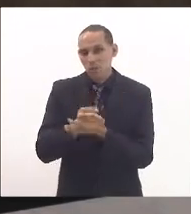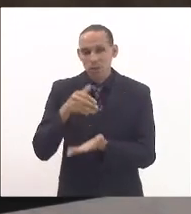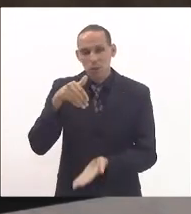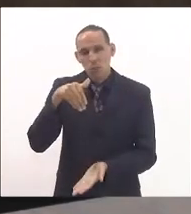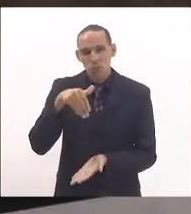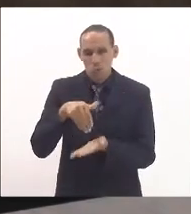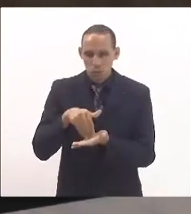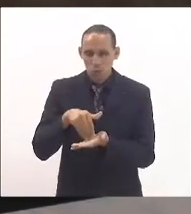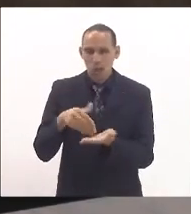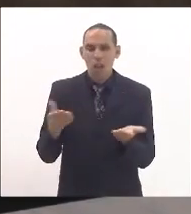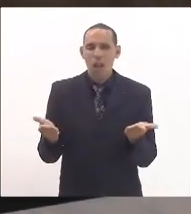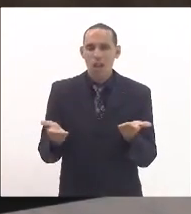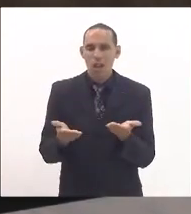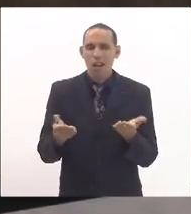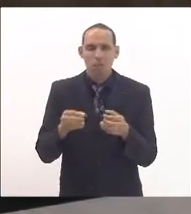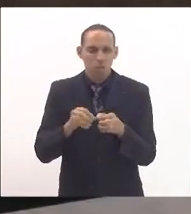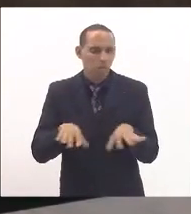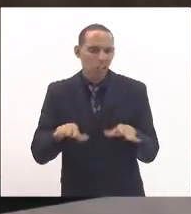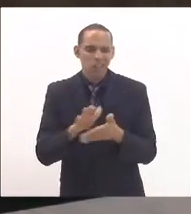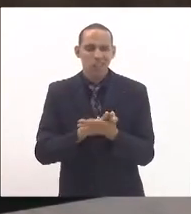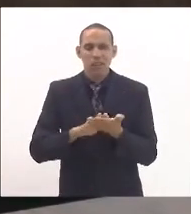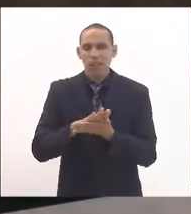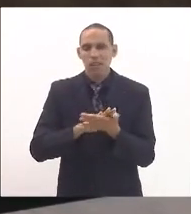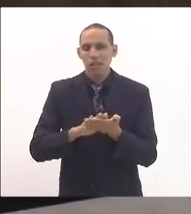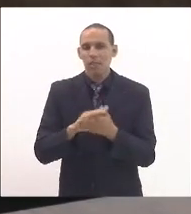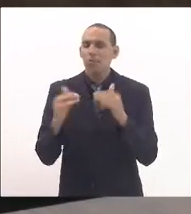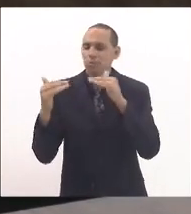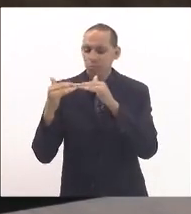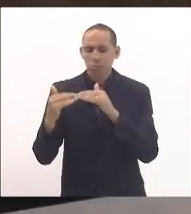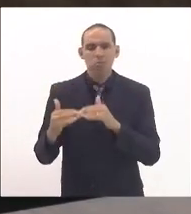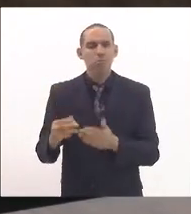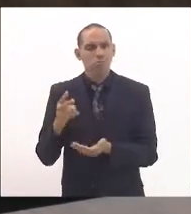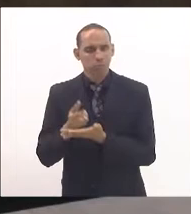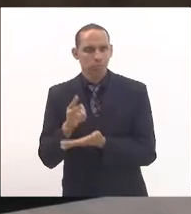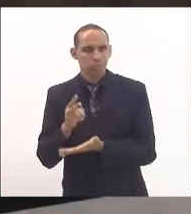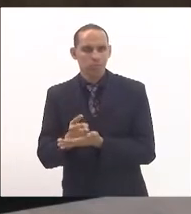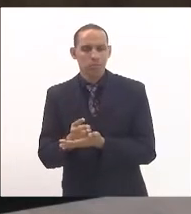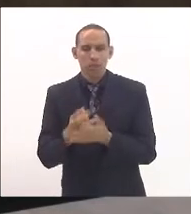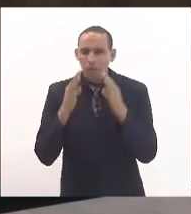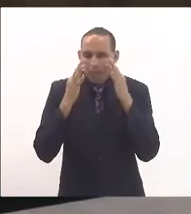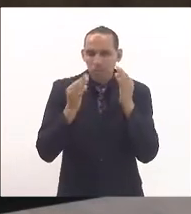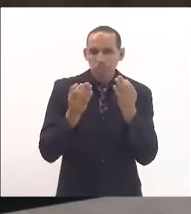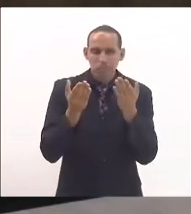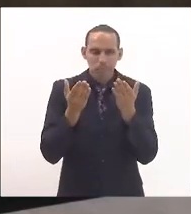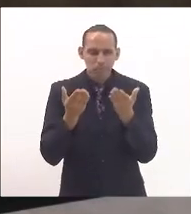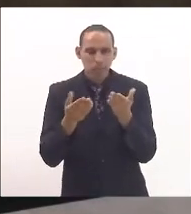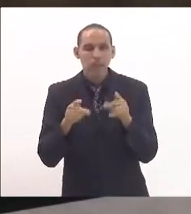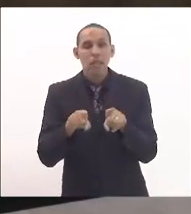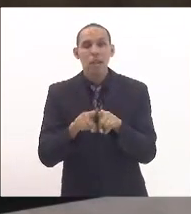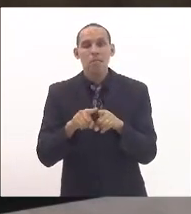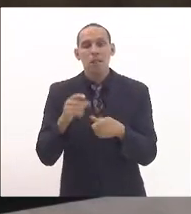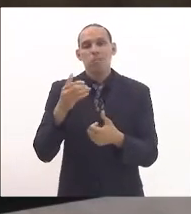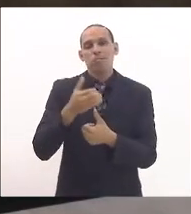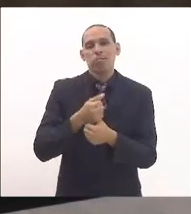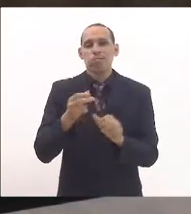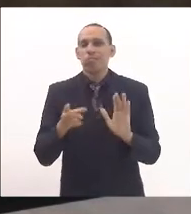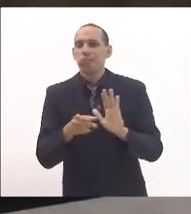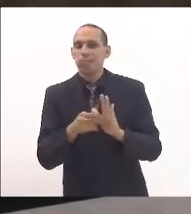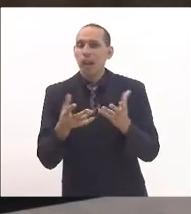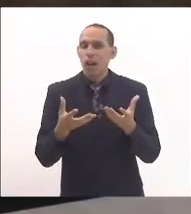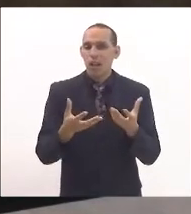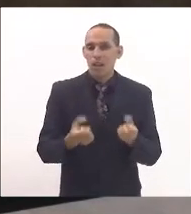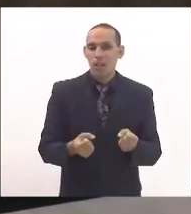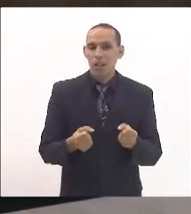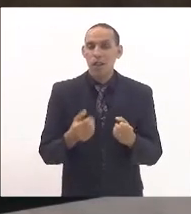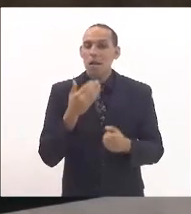sem prejuízo de tudo que foi acordado, inclusive ouvindo Vossa Excelência, os substitutivos, acolhendo as emendas dos parlamentares.